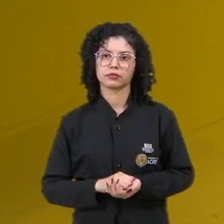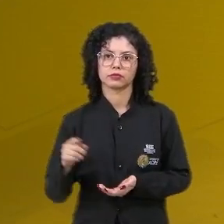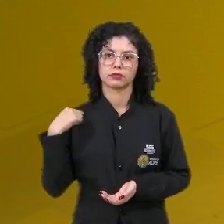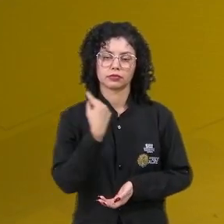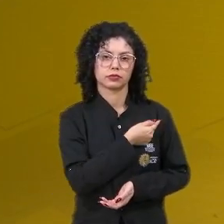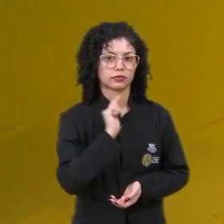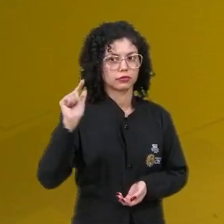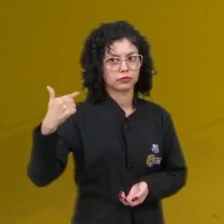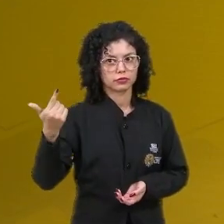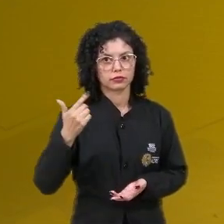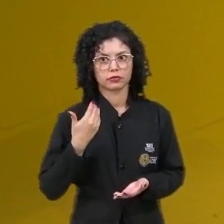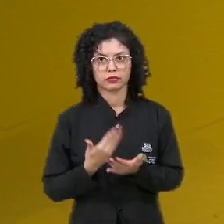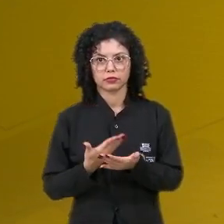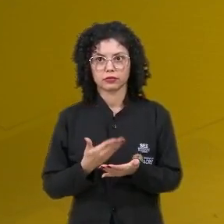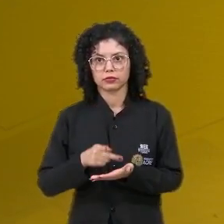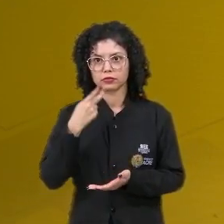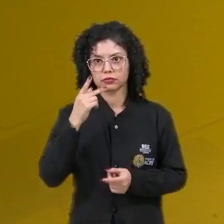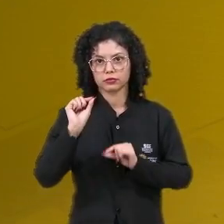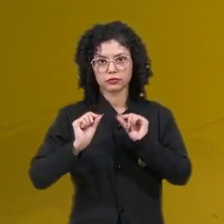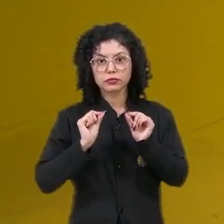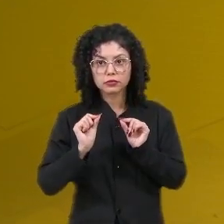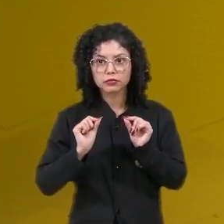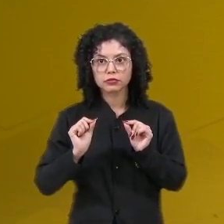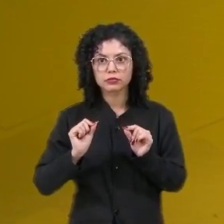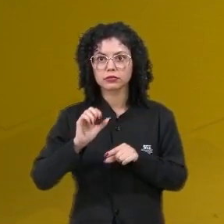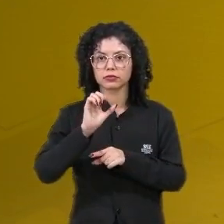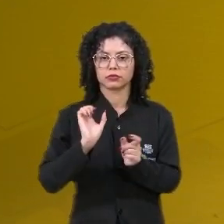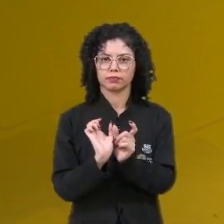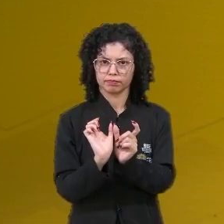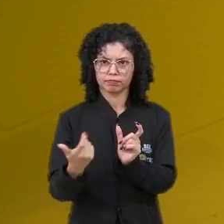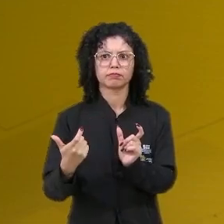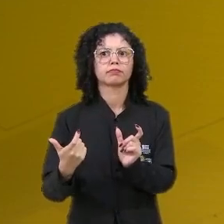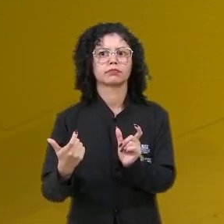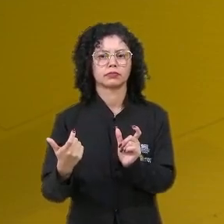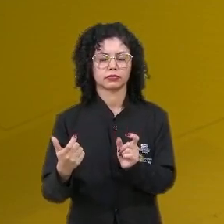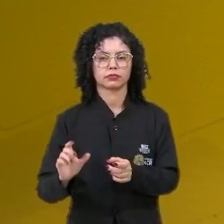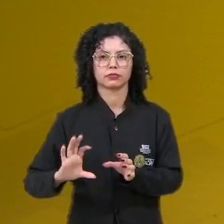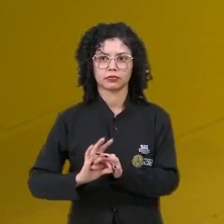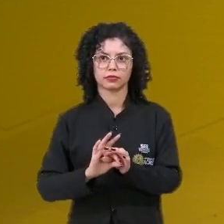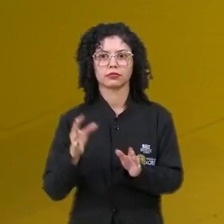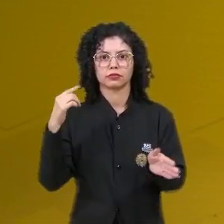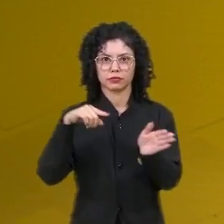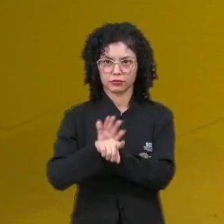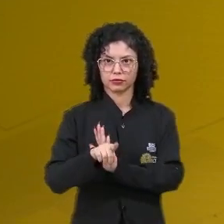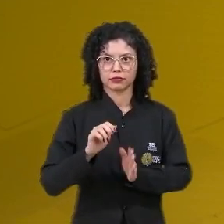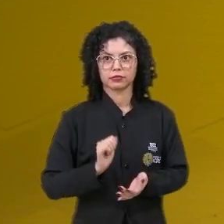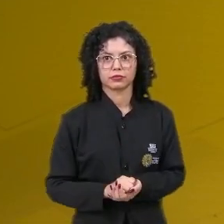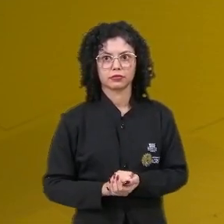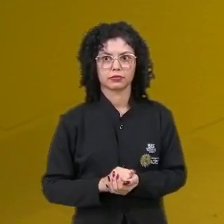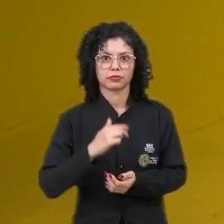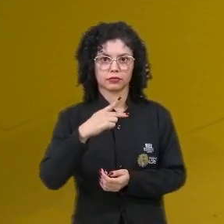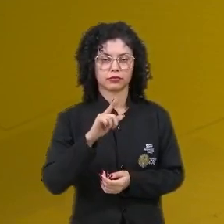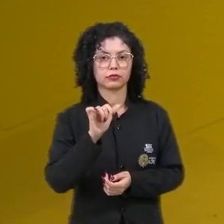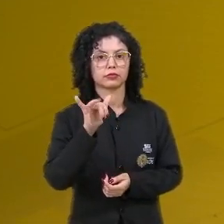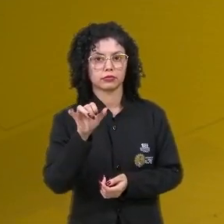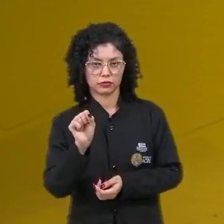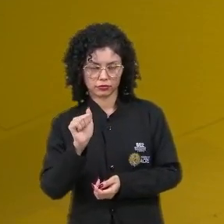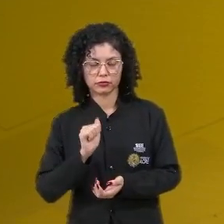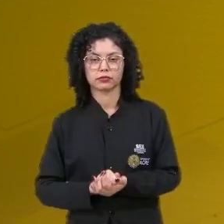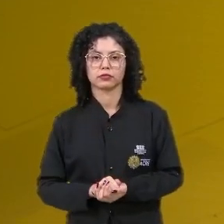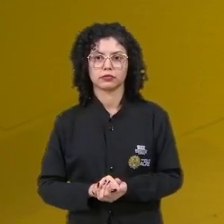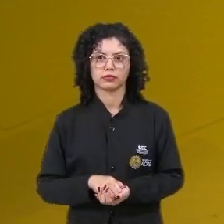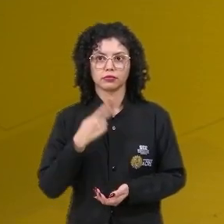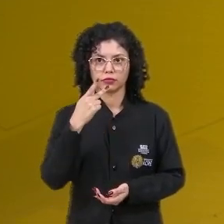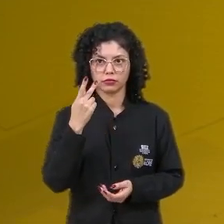nossas próximas aulas, vamos falar justamente sobre semântica, pegando um gancho aqui dessa questão da polissemia, vamos